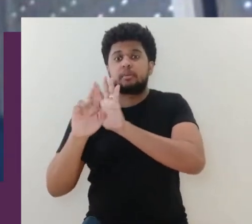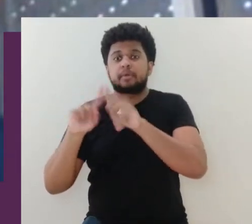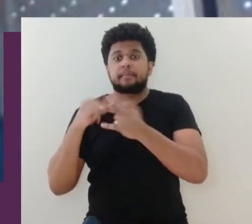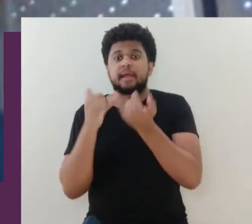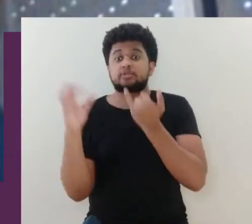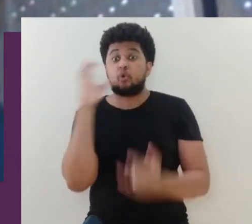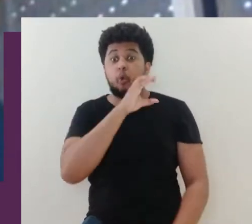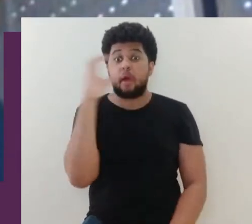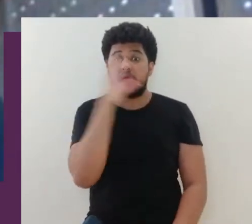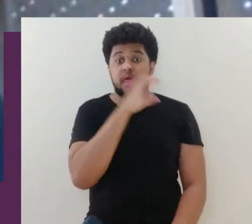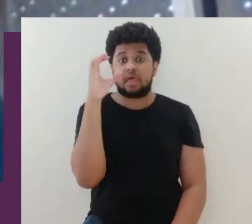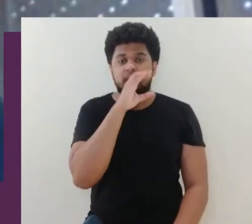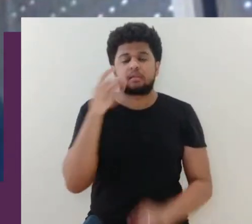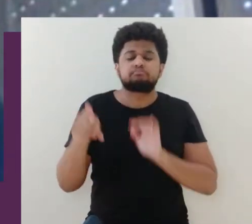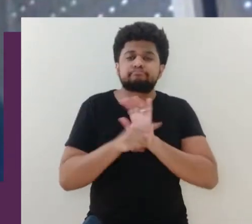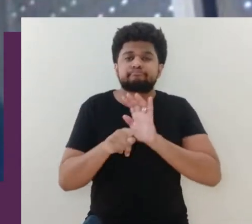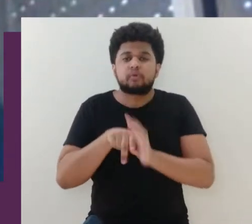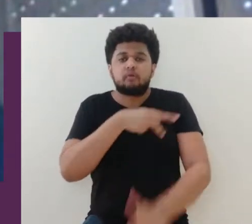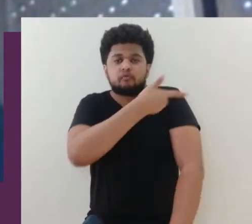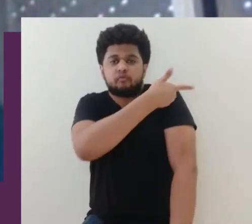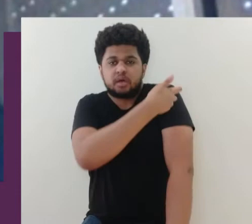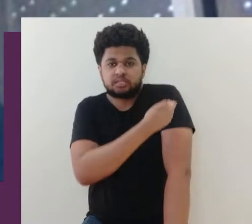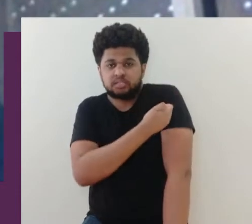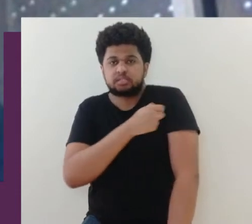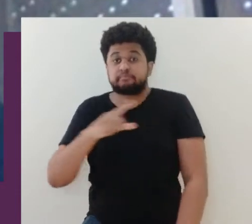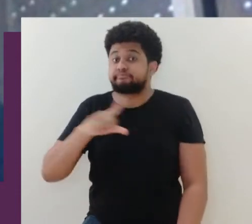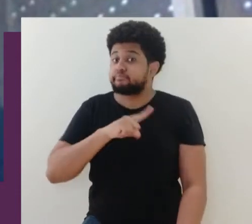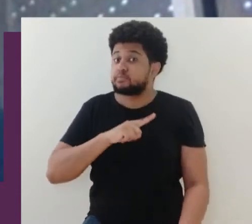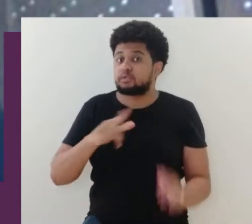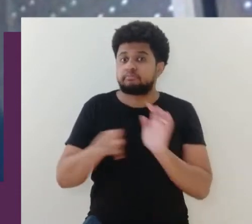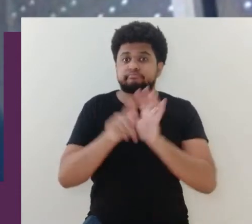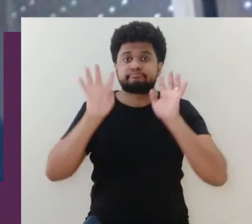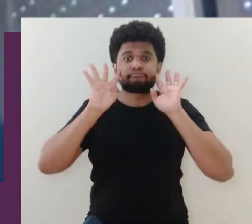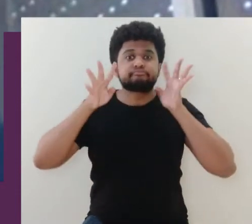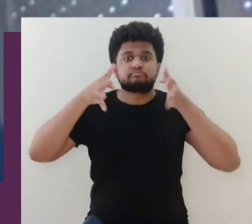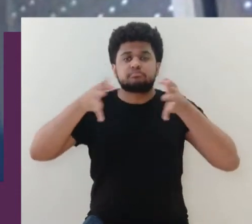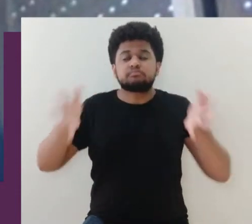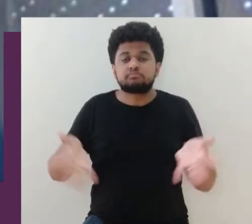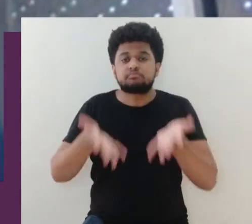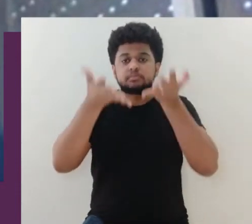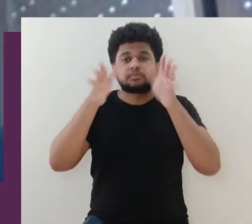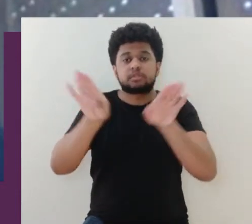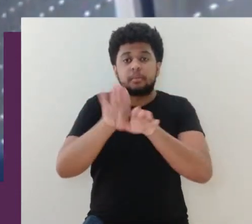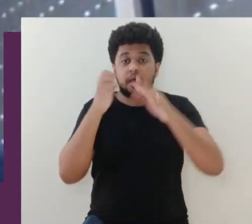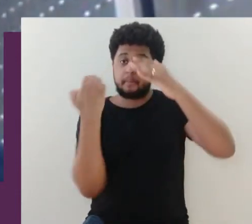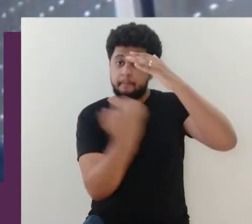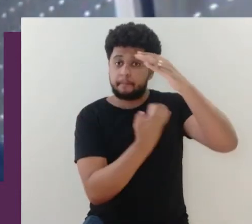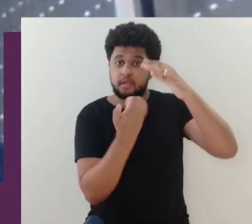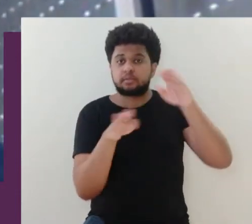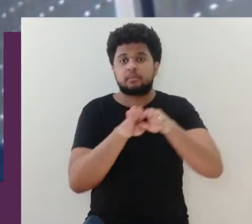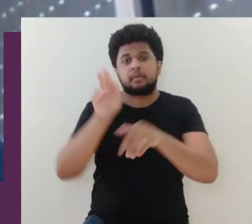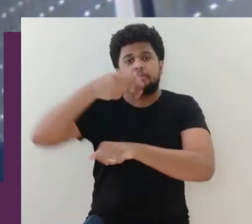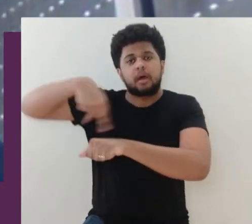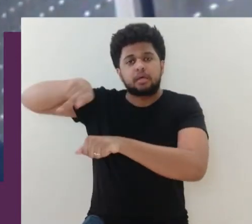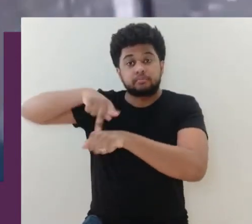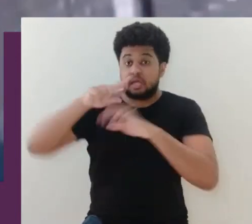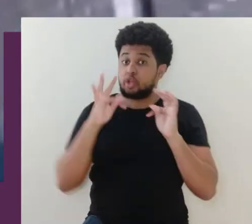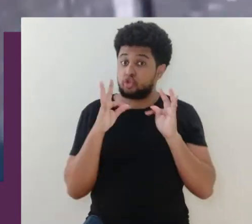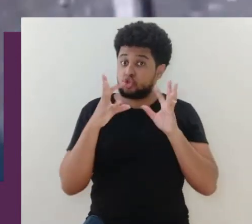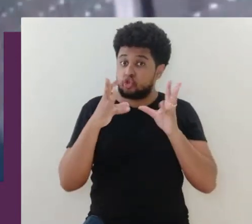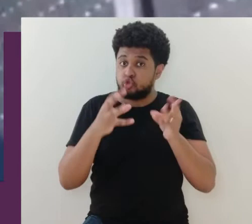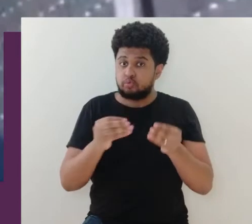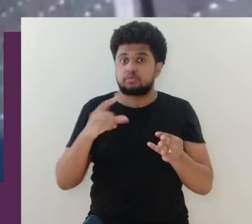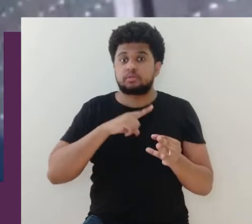é uma corrida, né? Existe uma corrida de vacinas que envolve prestígio para as empresas e para os países. E todas elas com